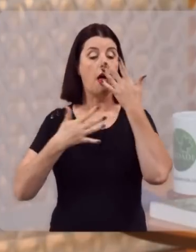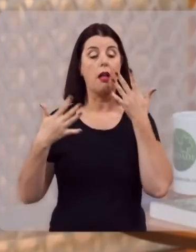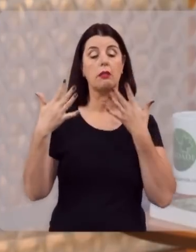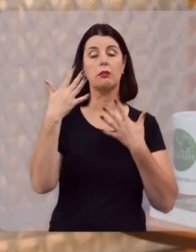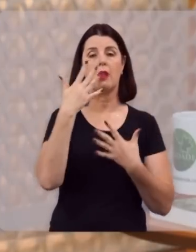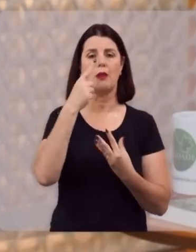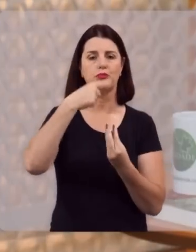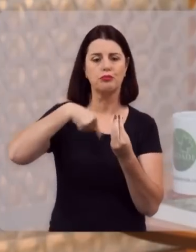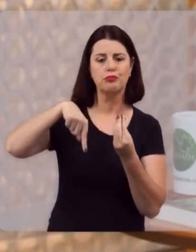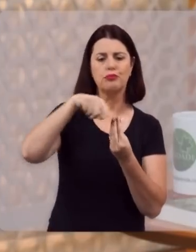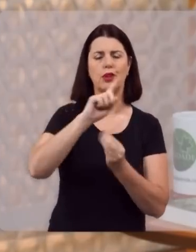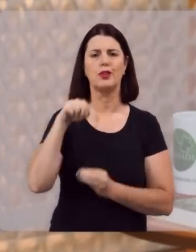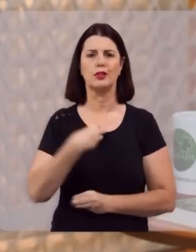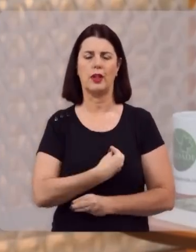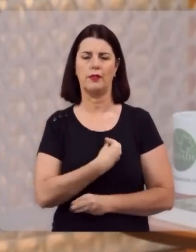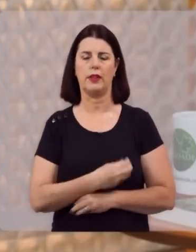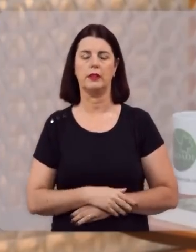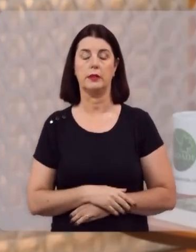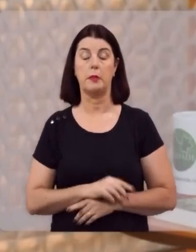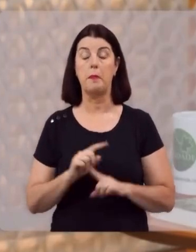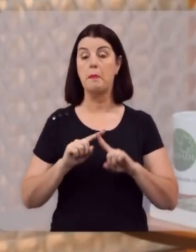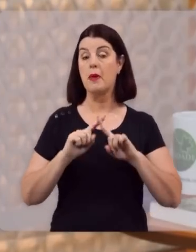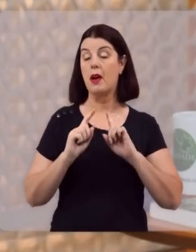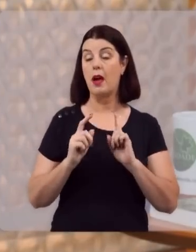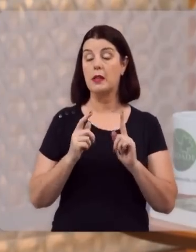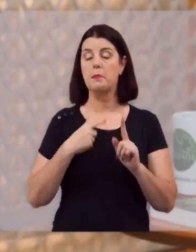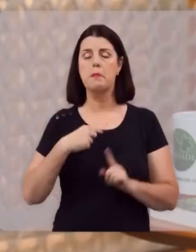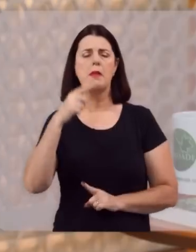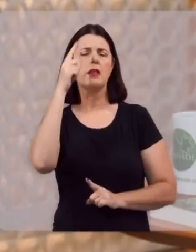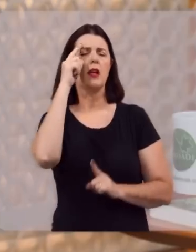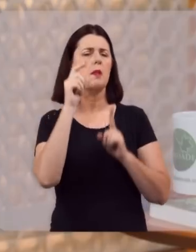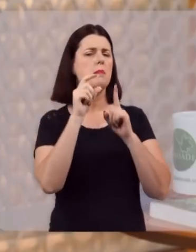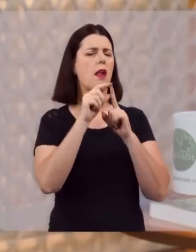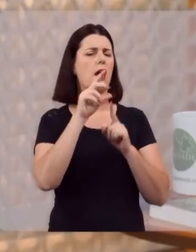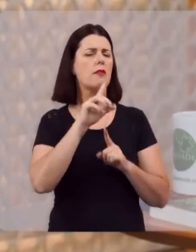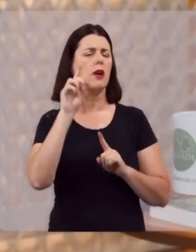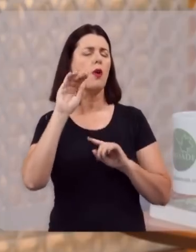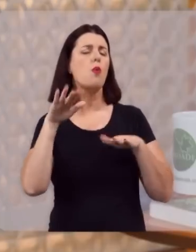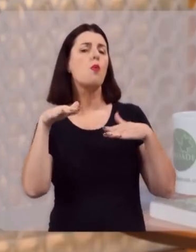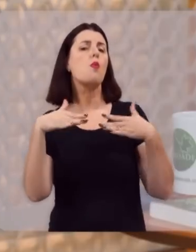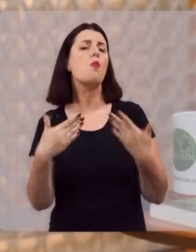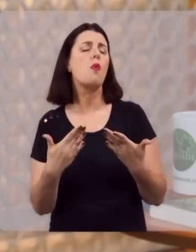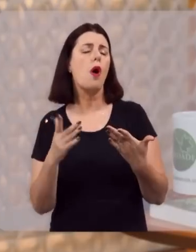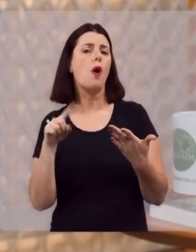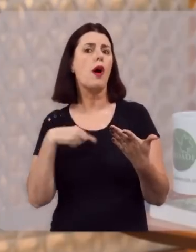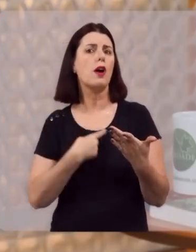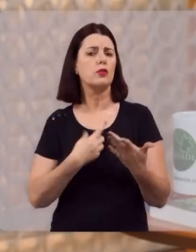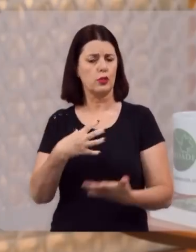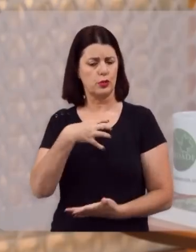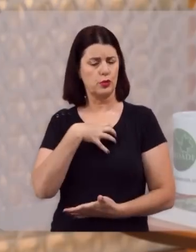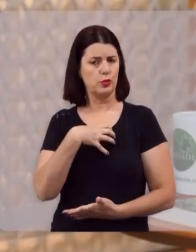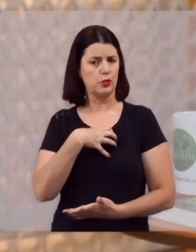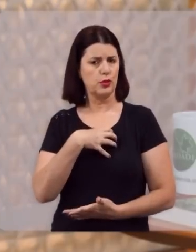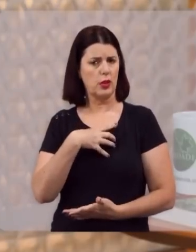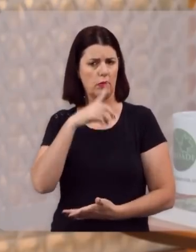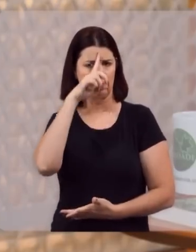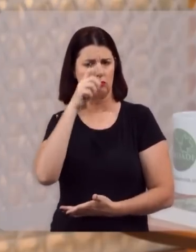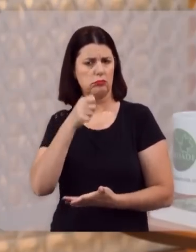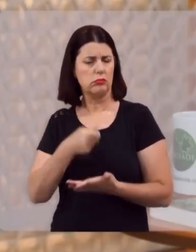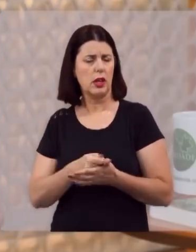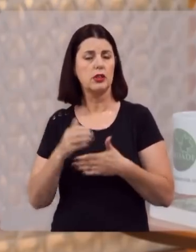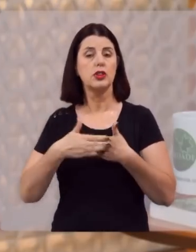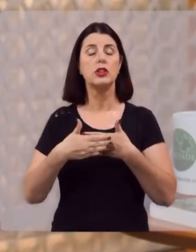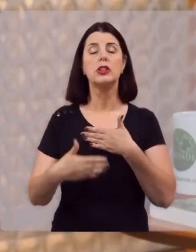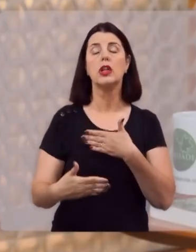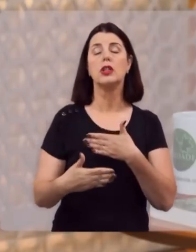nos tentando devorar. Mas segundo as Escrituras, qual deve ser, pastor Jean, a nossa atitude